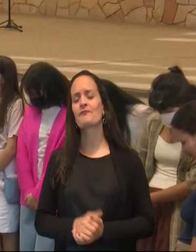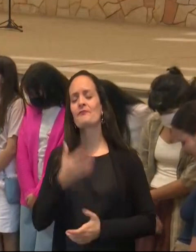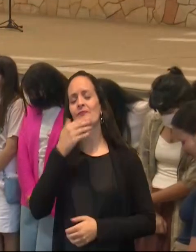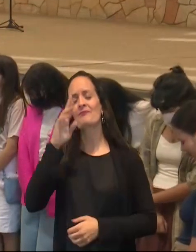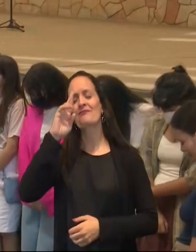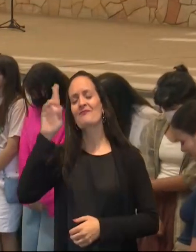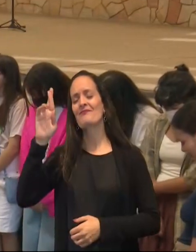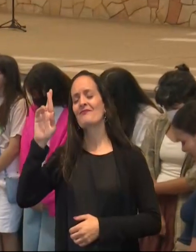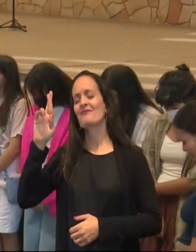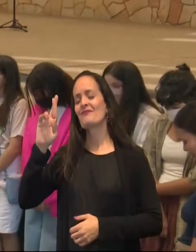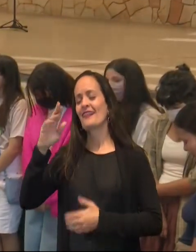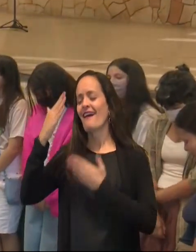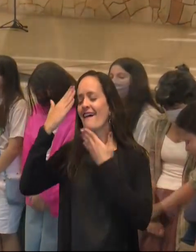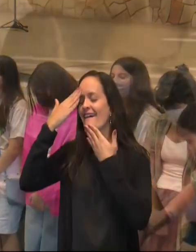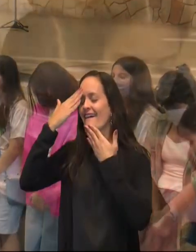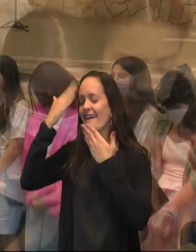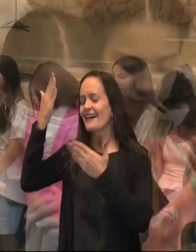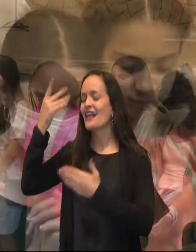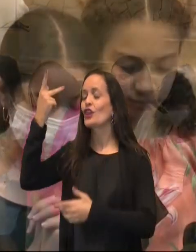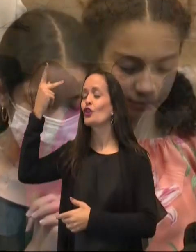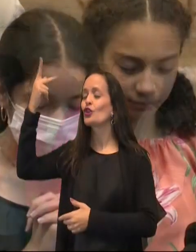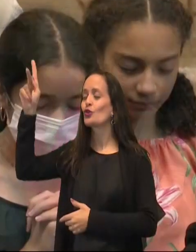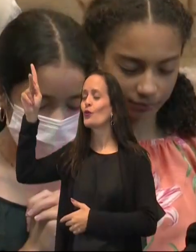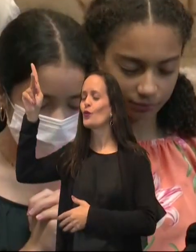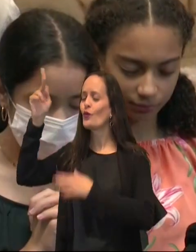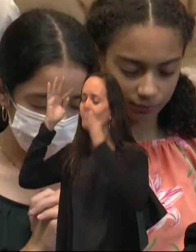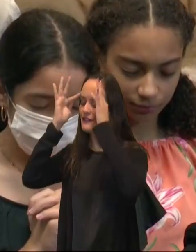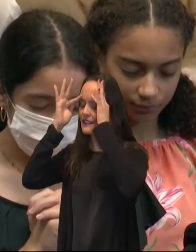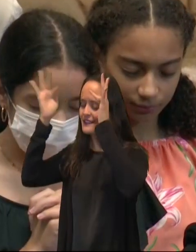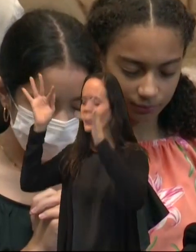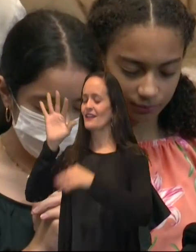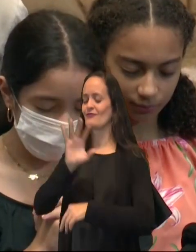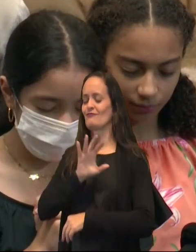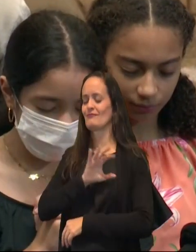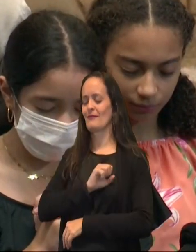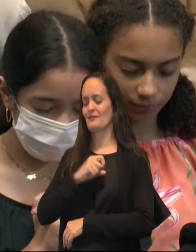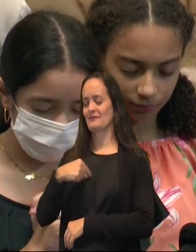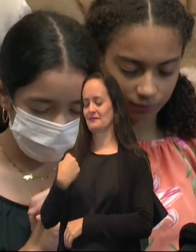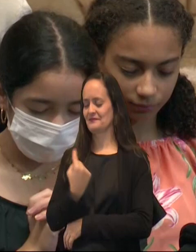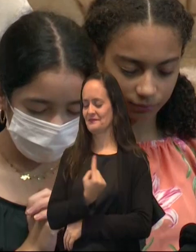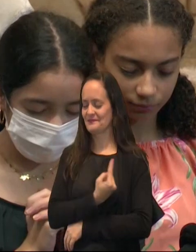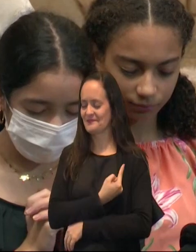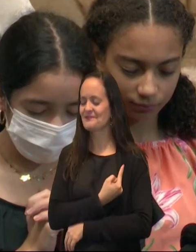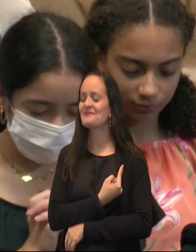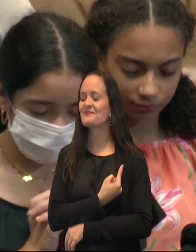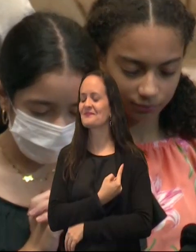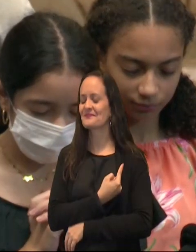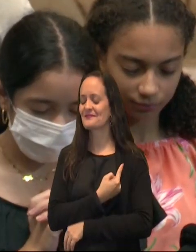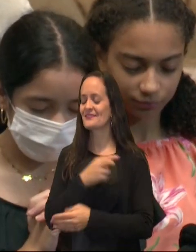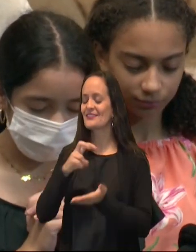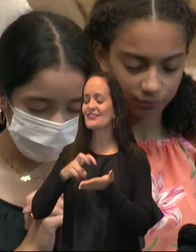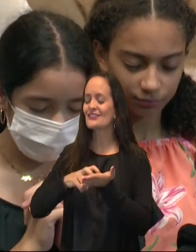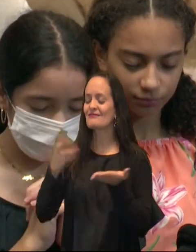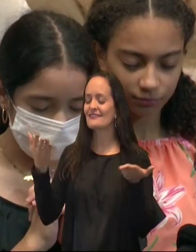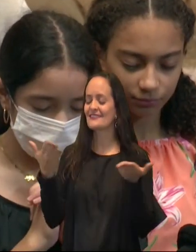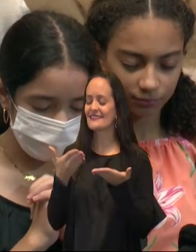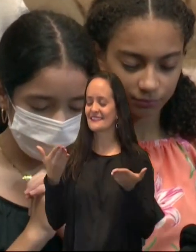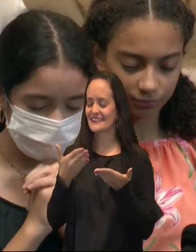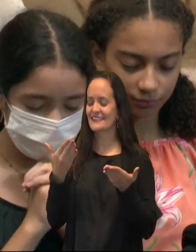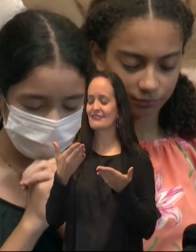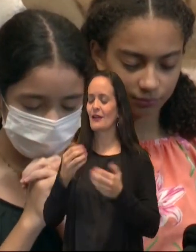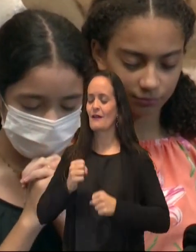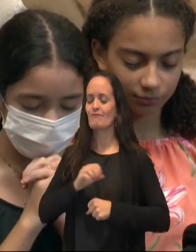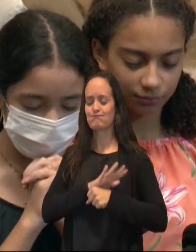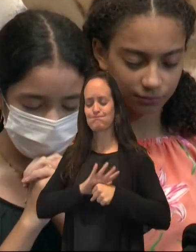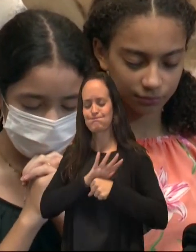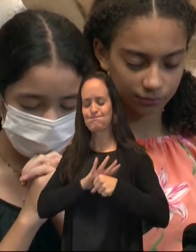Senhor, te agradecemos pela tua fidelidade, agradecemos pelo teu amor por nós, e nessa manhã o nosso coração se enche de